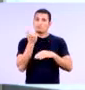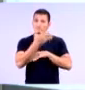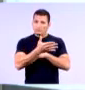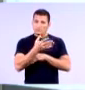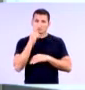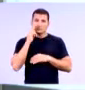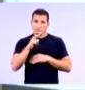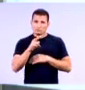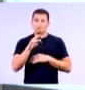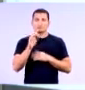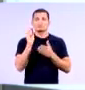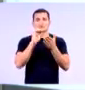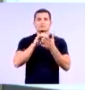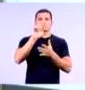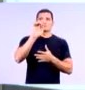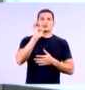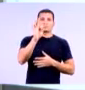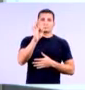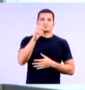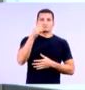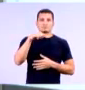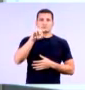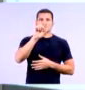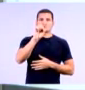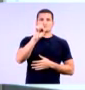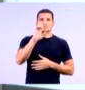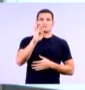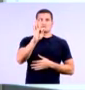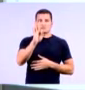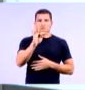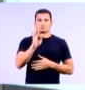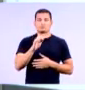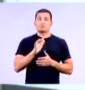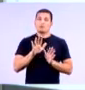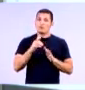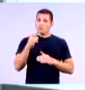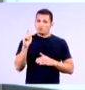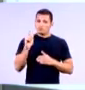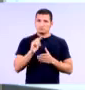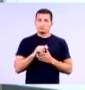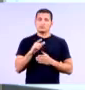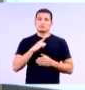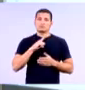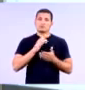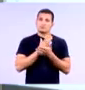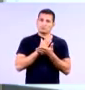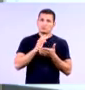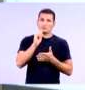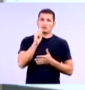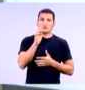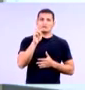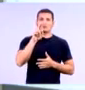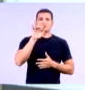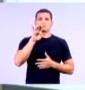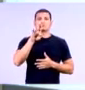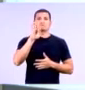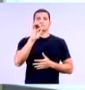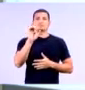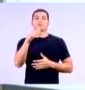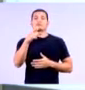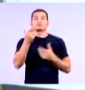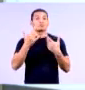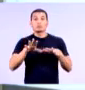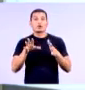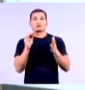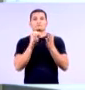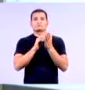você implementa o get e o set. Mas outro detalhe, tem atributos que você não quer atribuir. E a gente vai falar isso